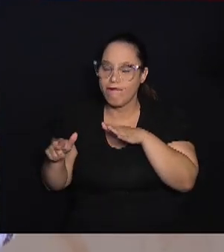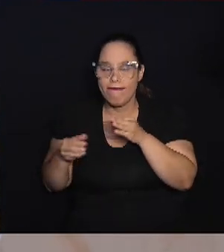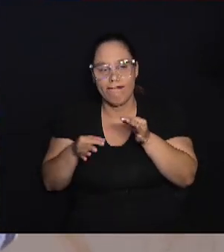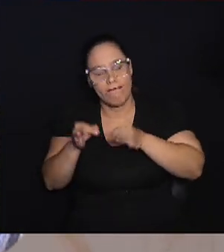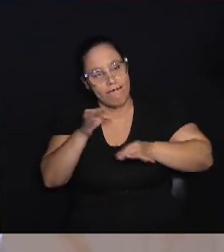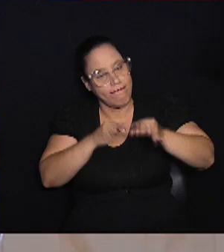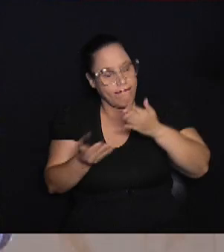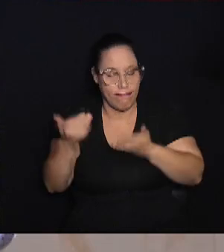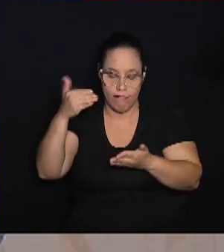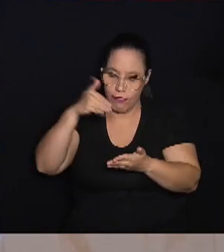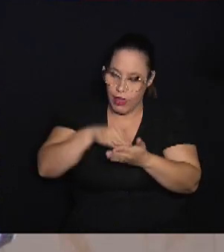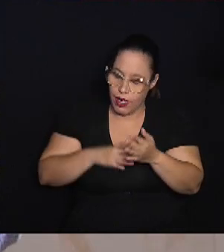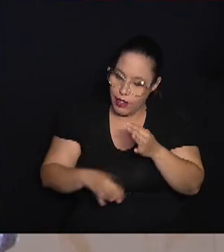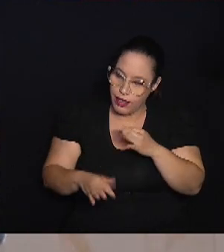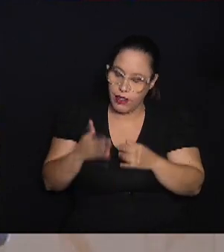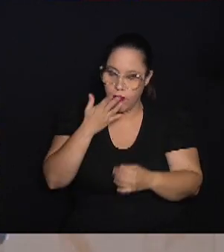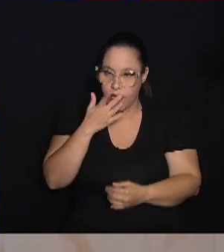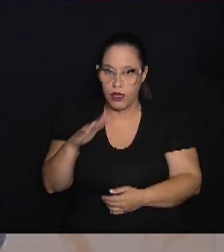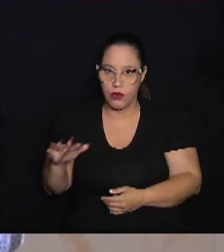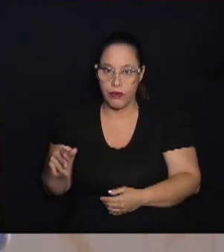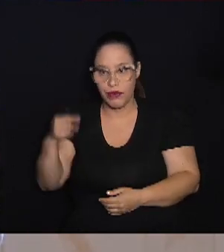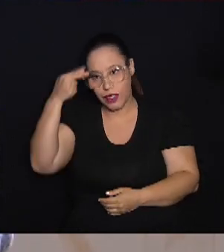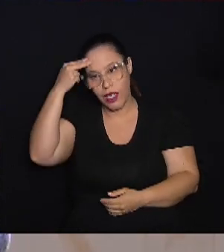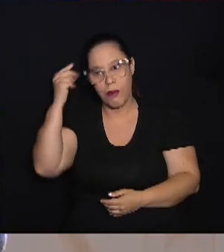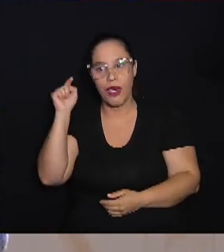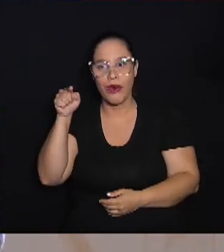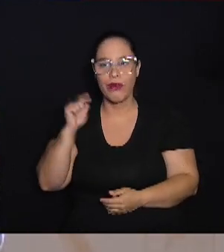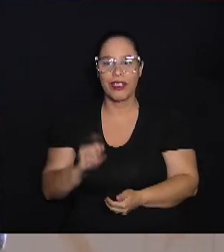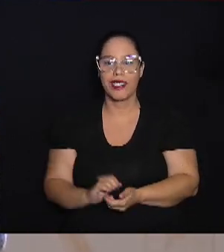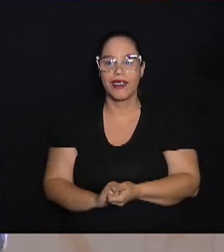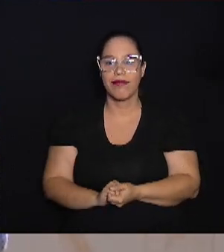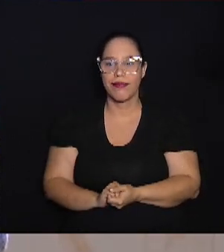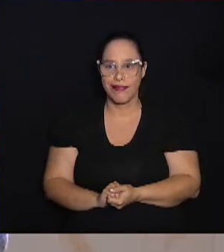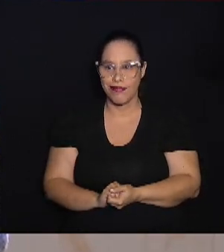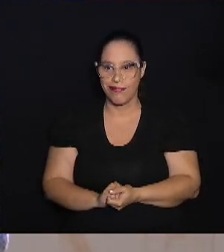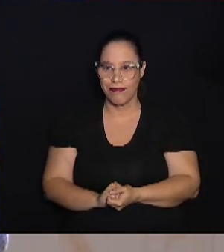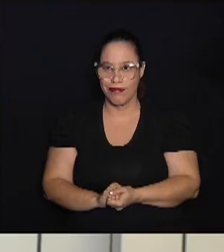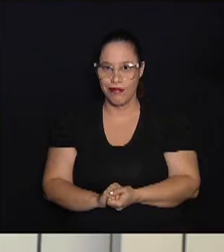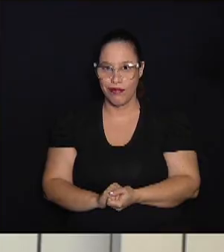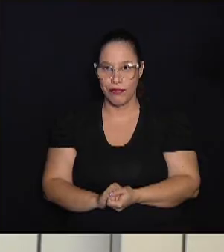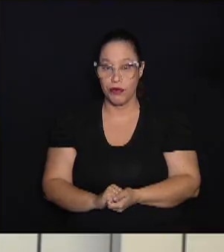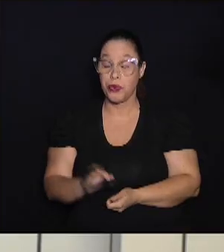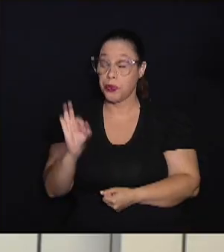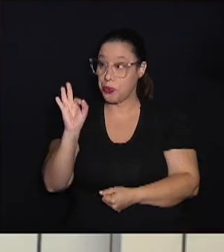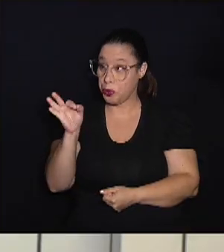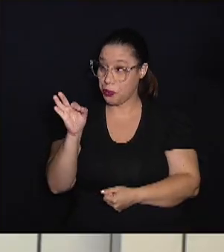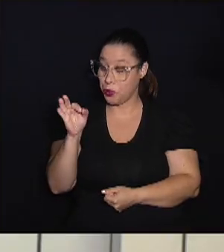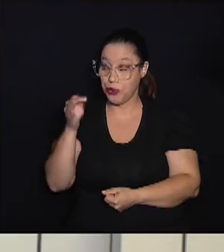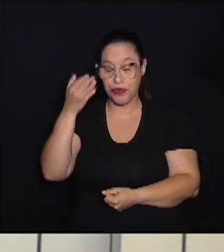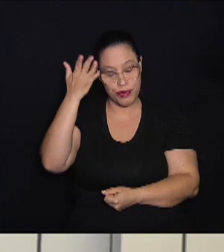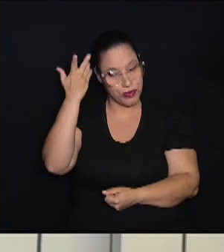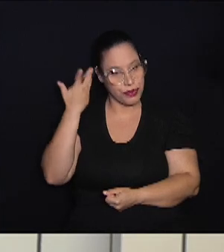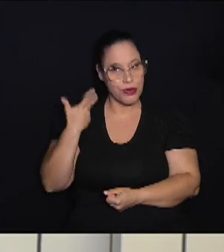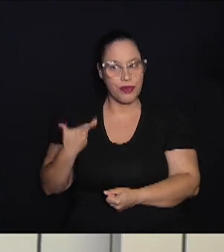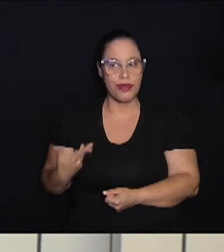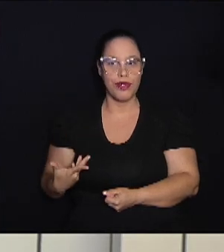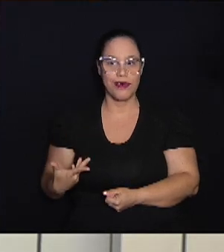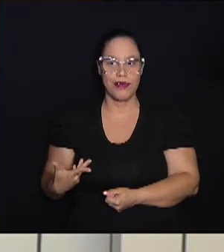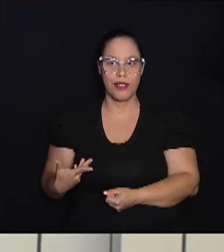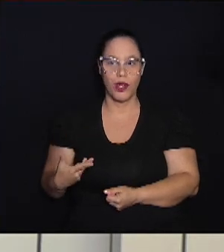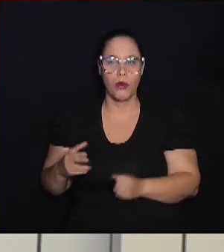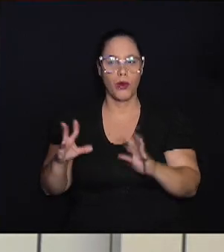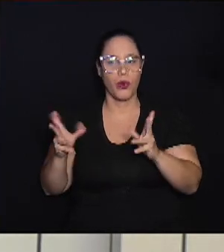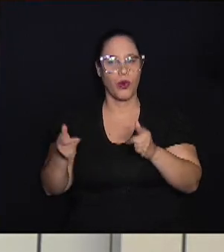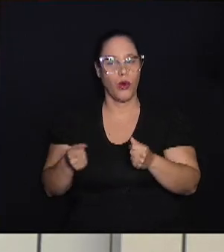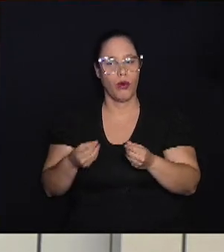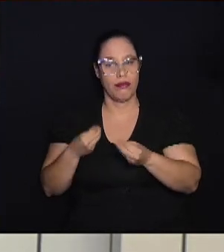trazer a criançada. Gabriel, é com você. Tá certo, então, Luana Galiza por todas as informações.